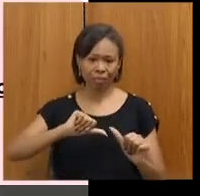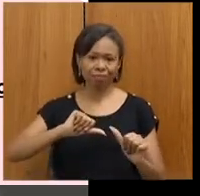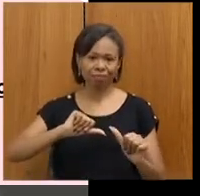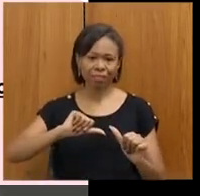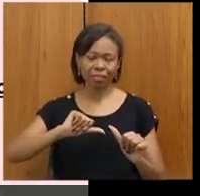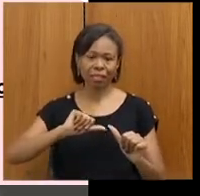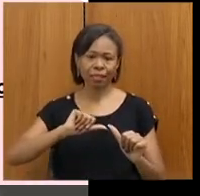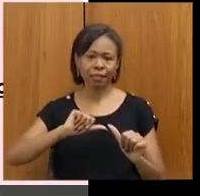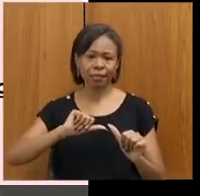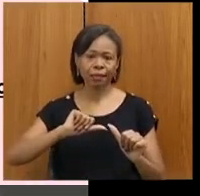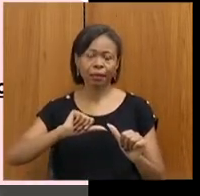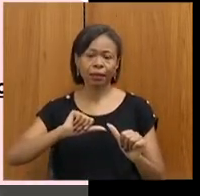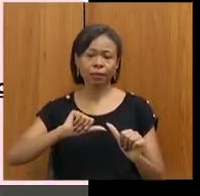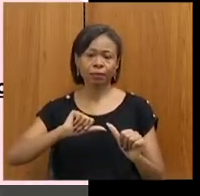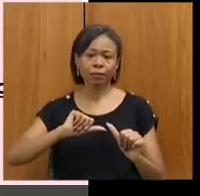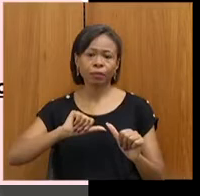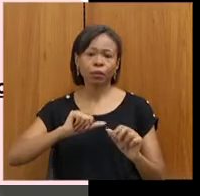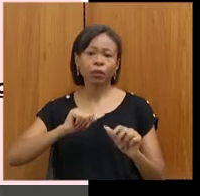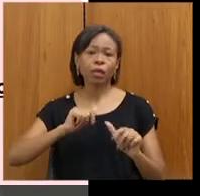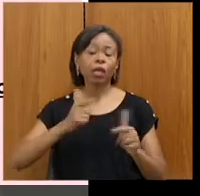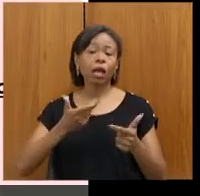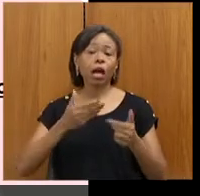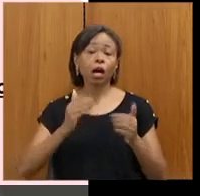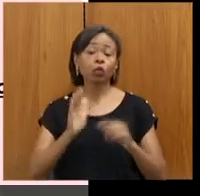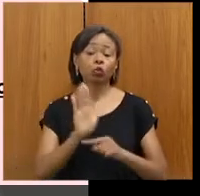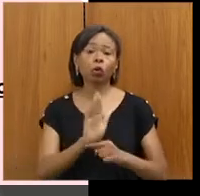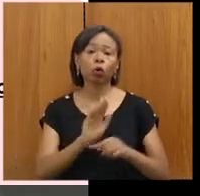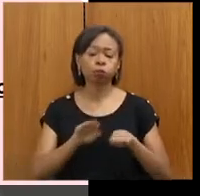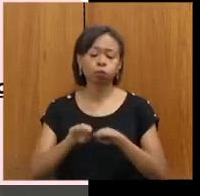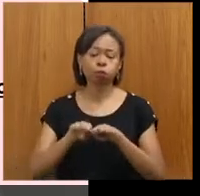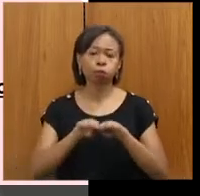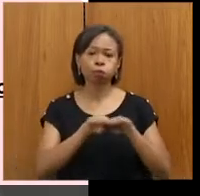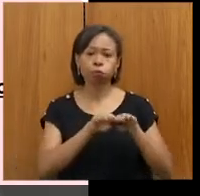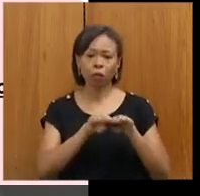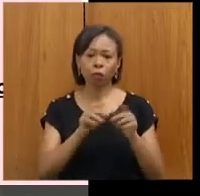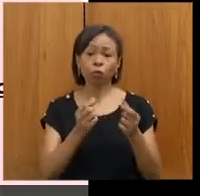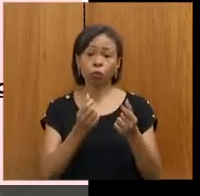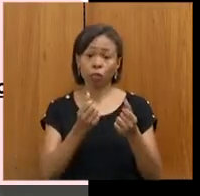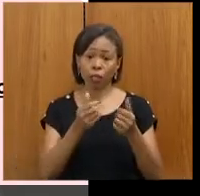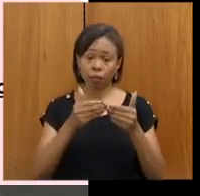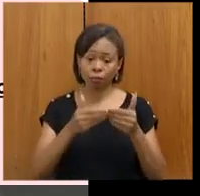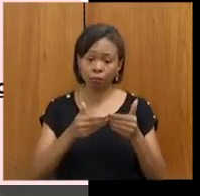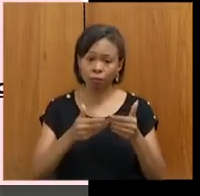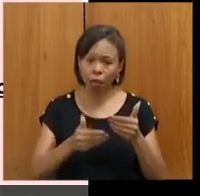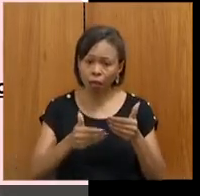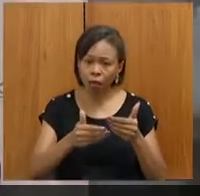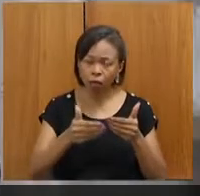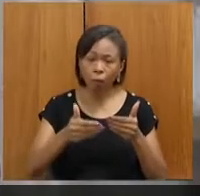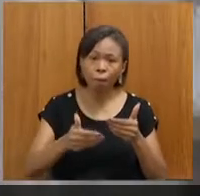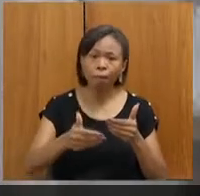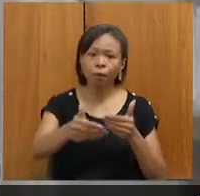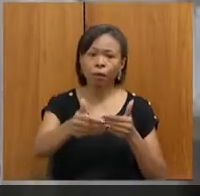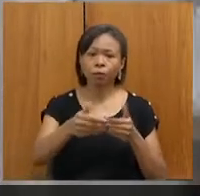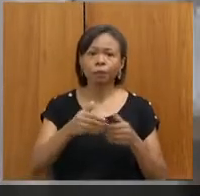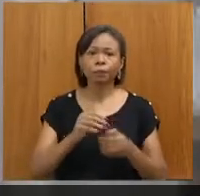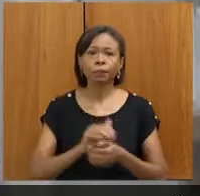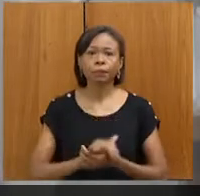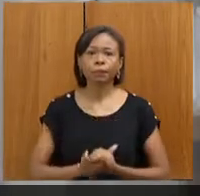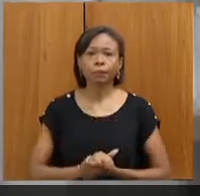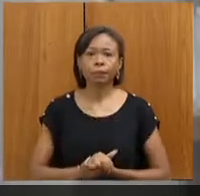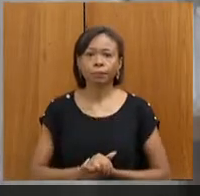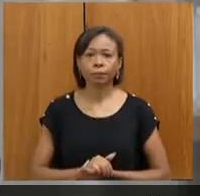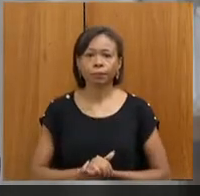pele garante o equilíbrio financeiro e econômico do plano médio e longo prazo e medidas de pessoal por favor